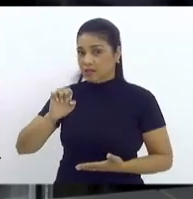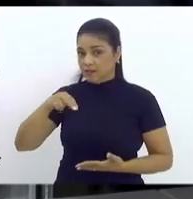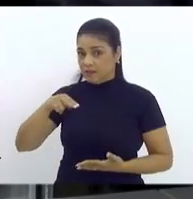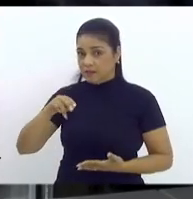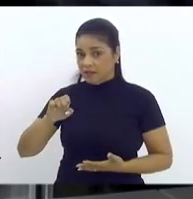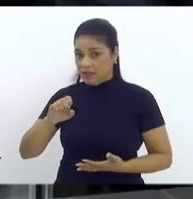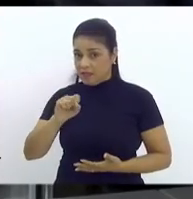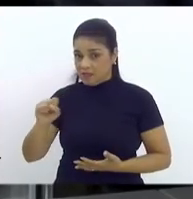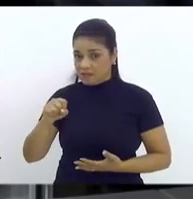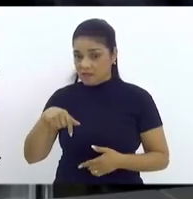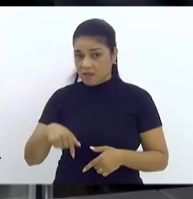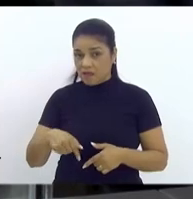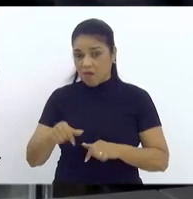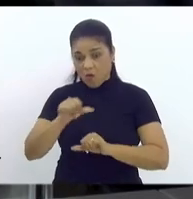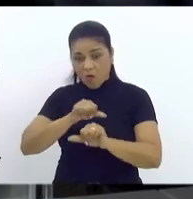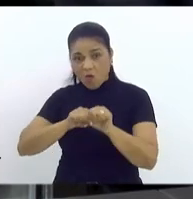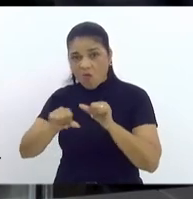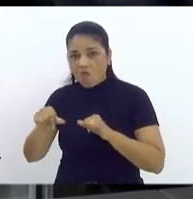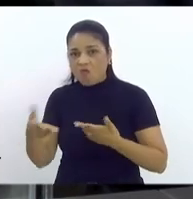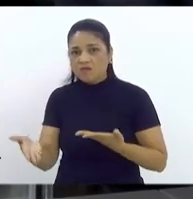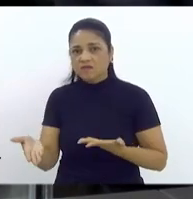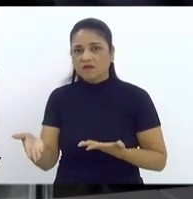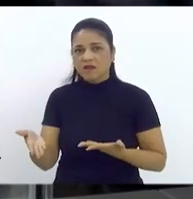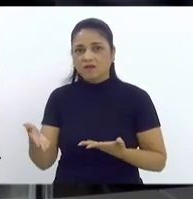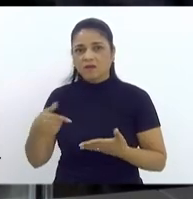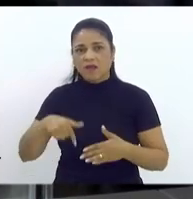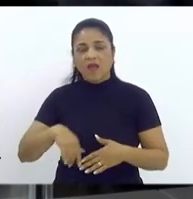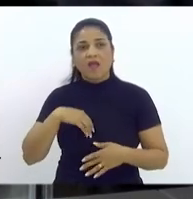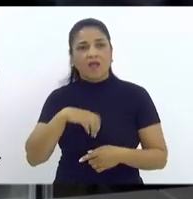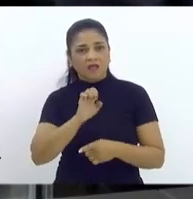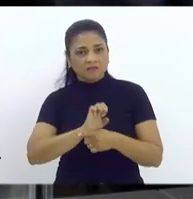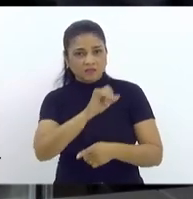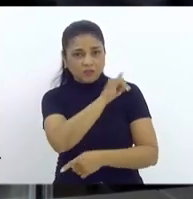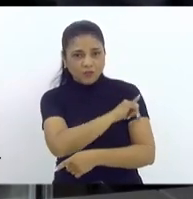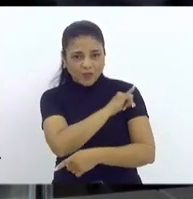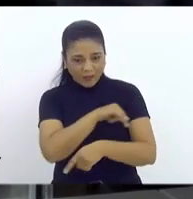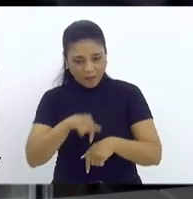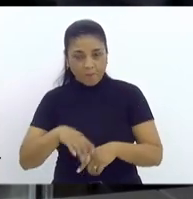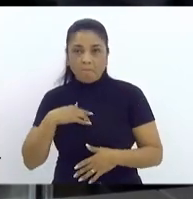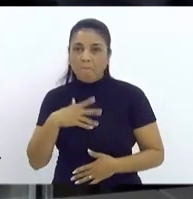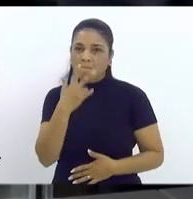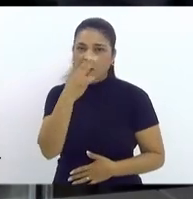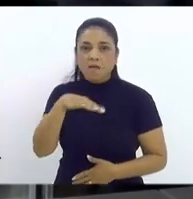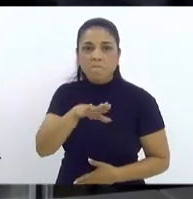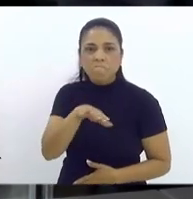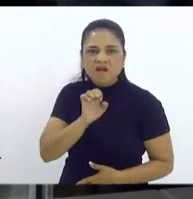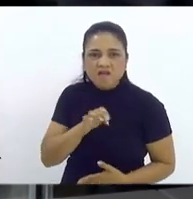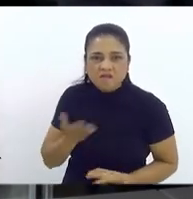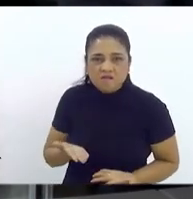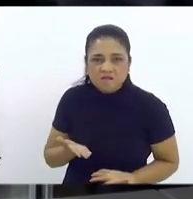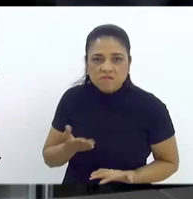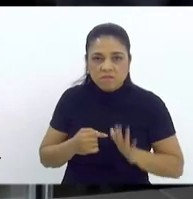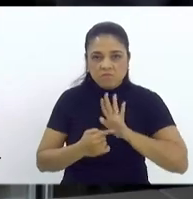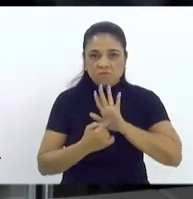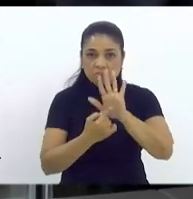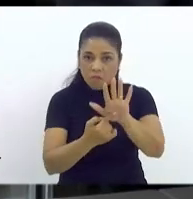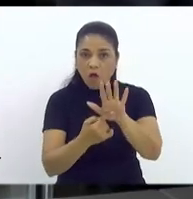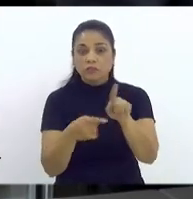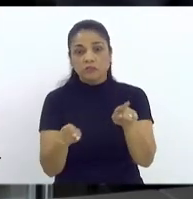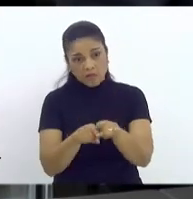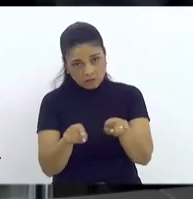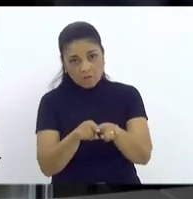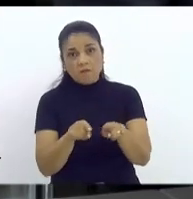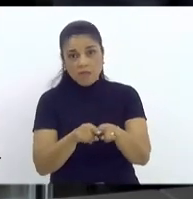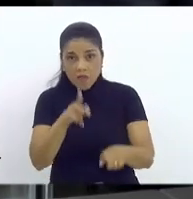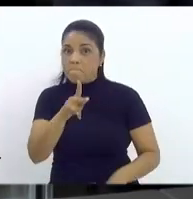está aqui, sabe o que é? O Rio de Janeiro é a mãe. E nós temos que mostrar que a gente também é pai, não